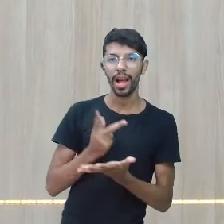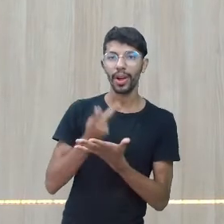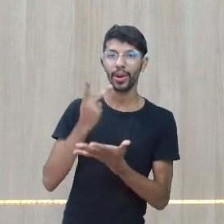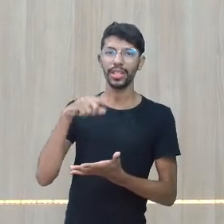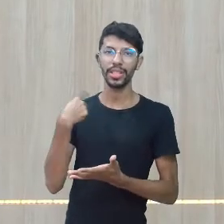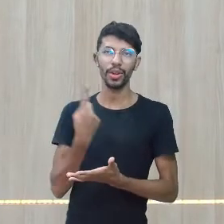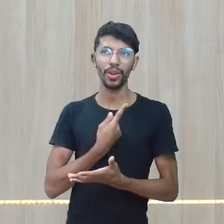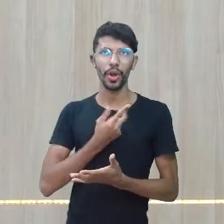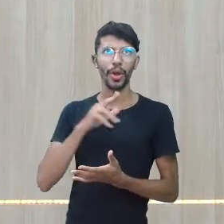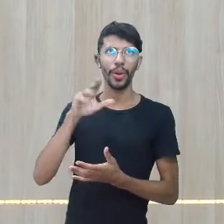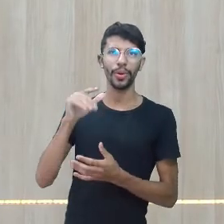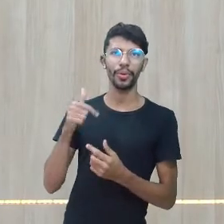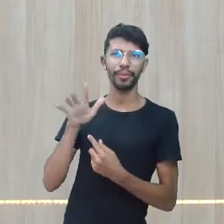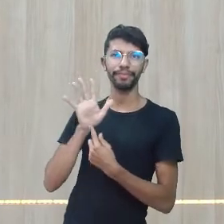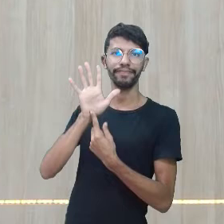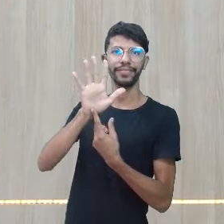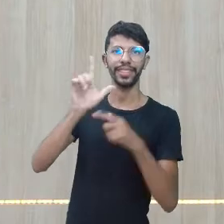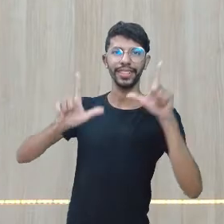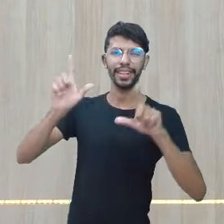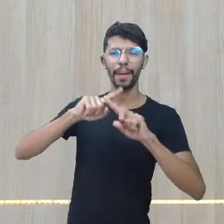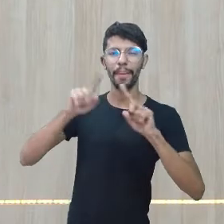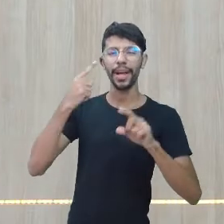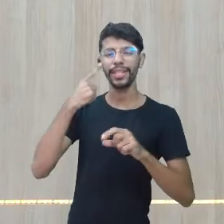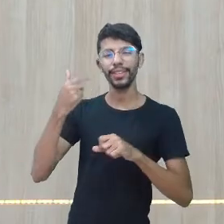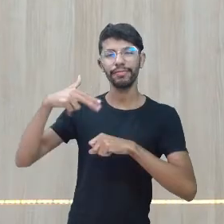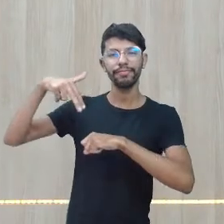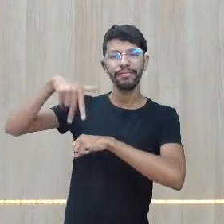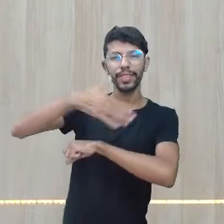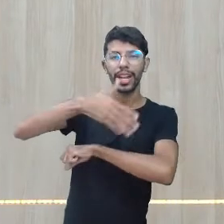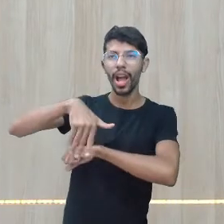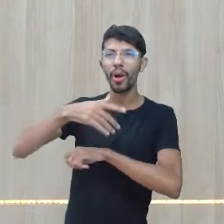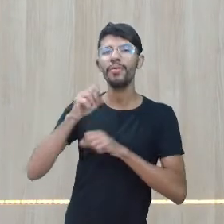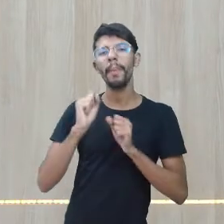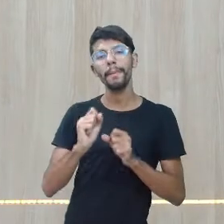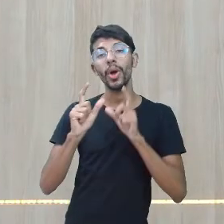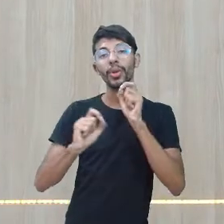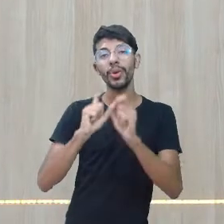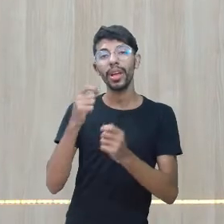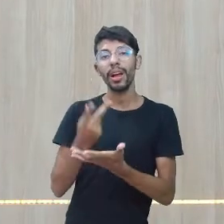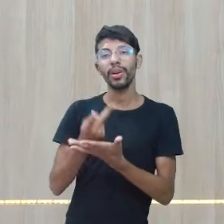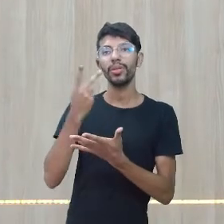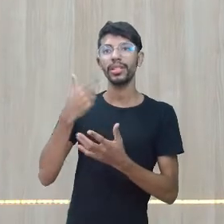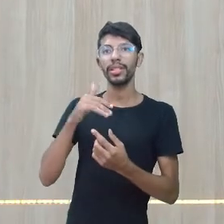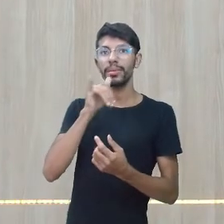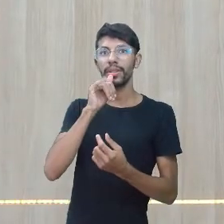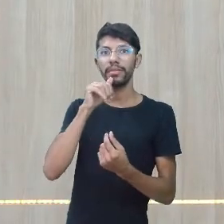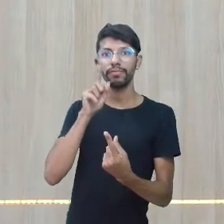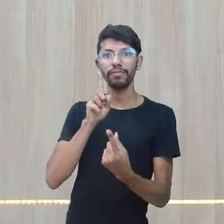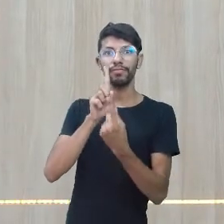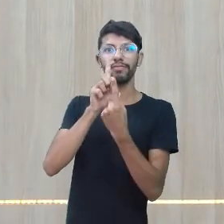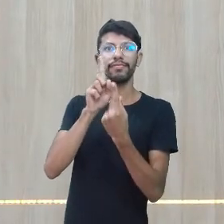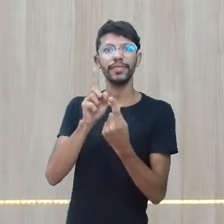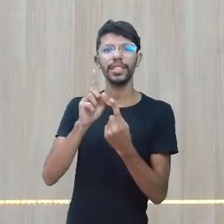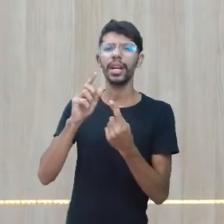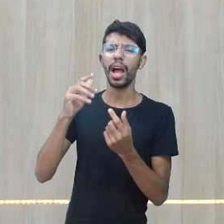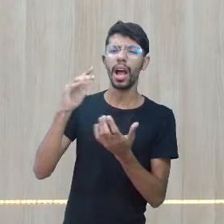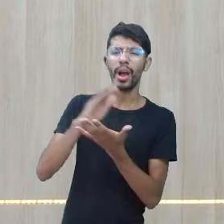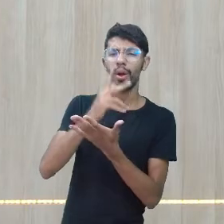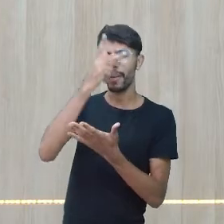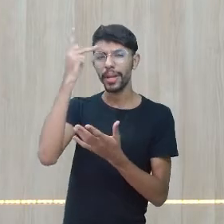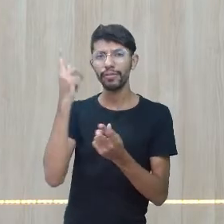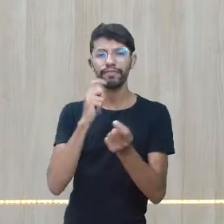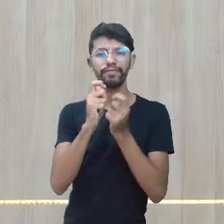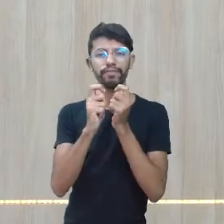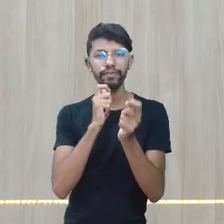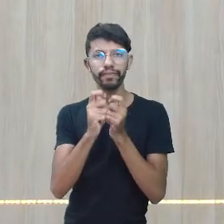TV. Mas andando pela rua aí, você pode ser pego de surpresa e acabar dando uma entrevista para algum jornalista, para alguém que